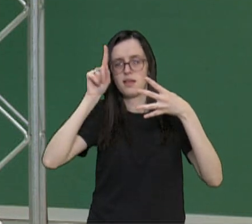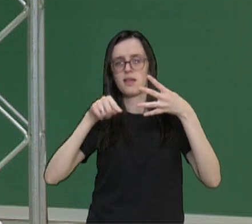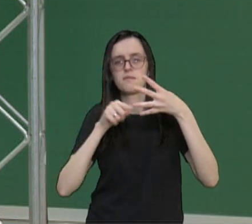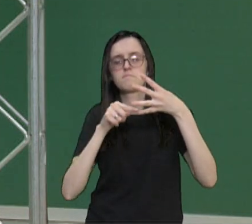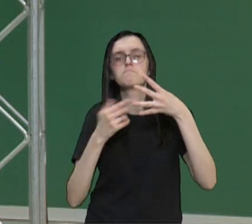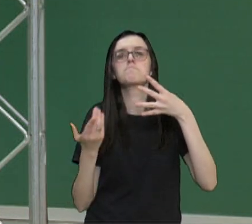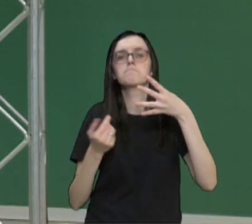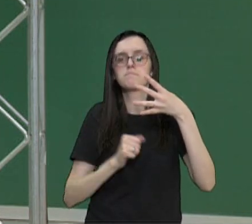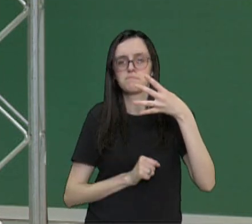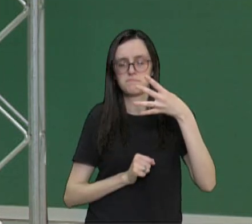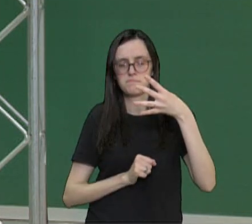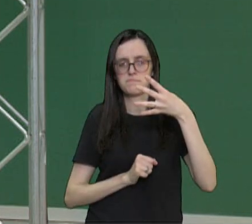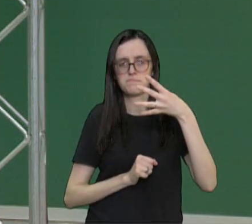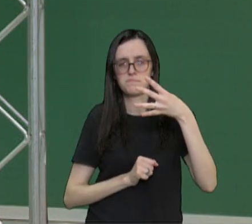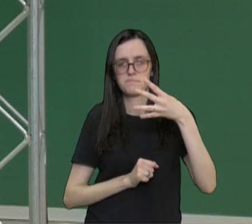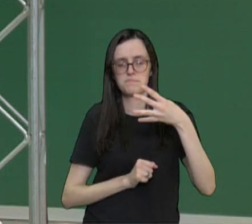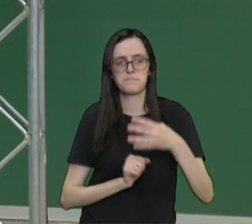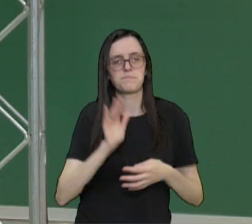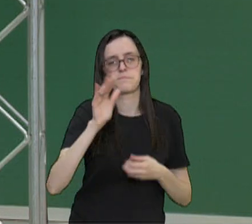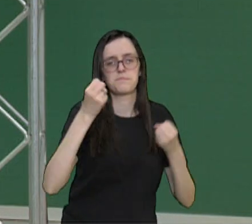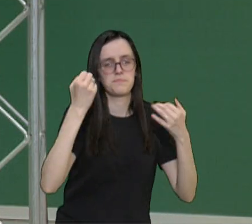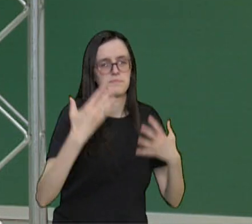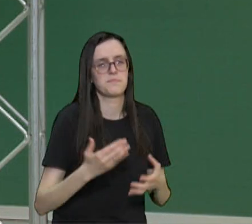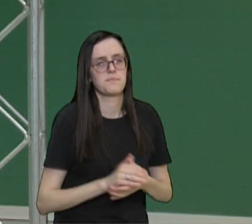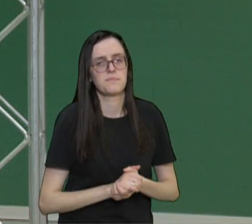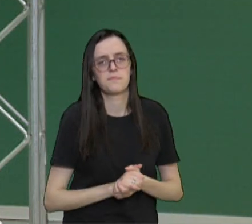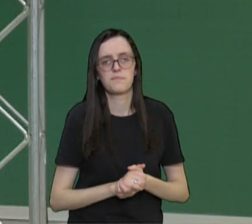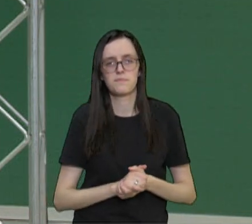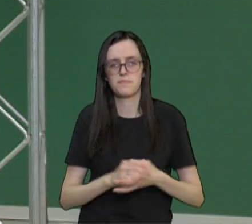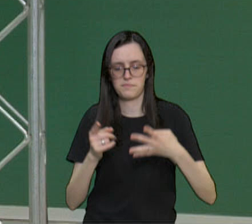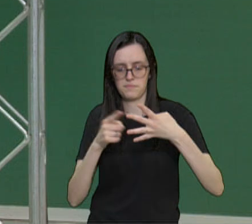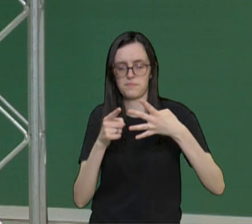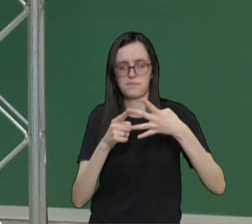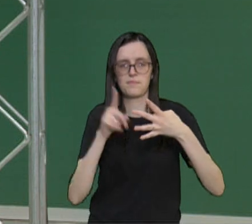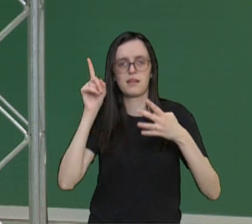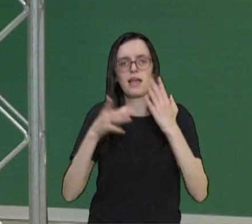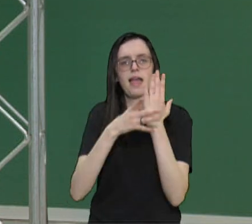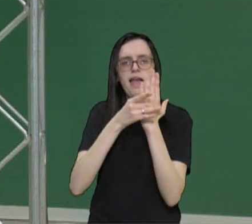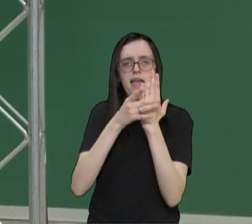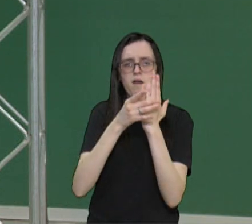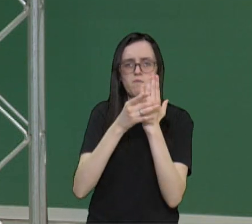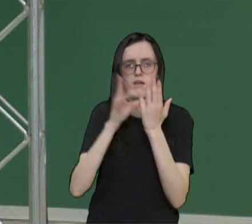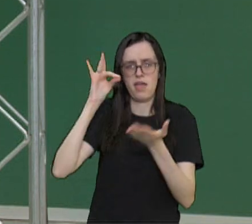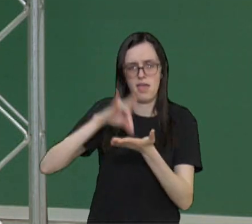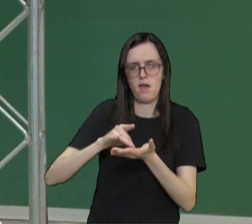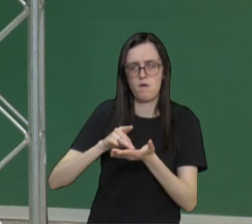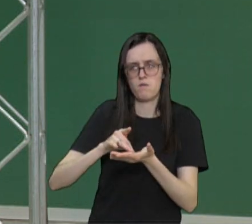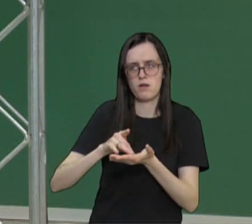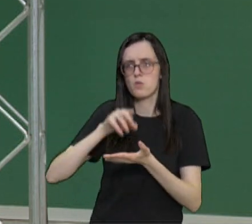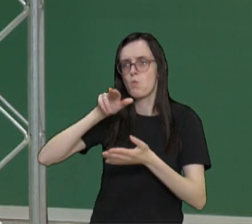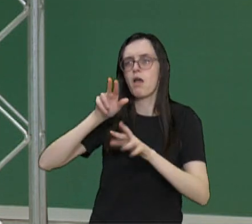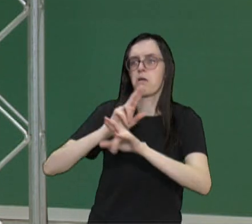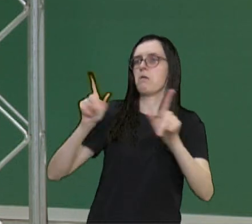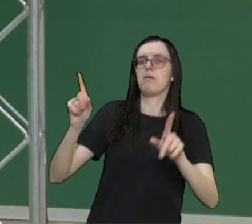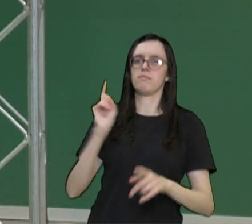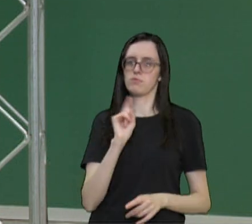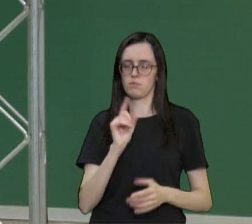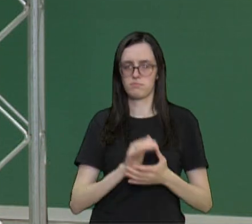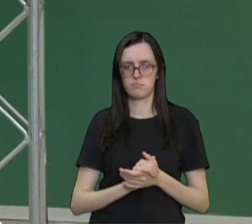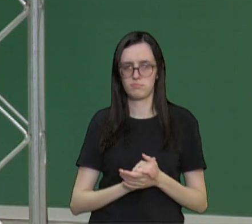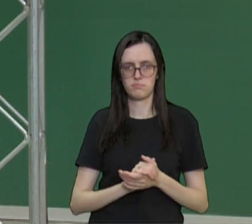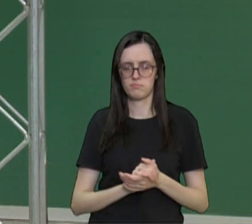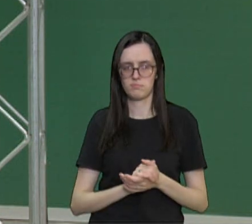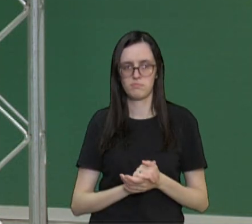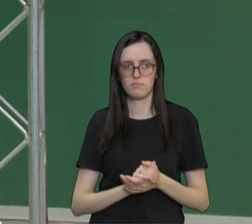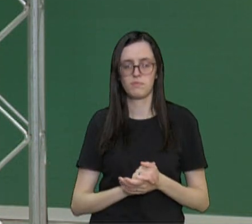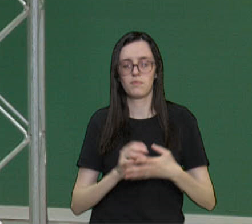o impressionismo? Gente, realismo é real. Então, inadmissível ele não é. O